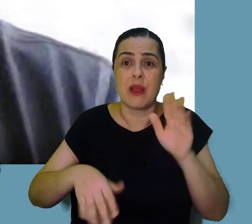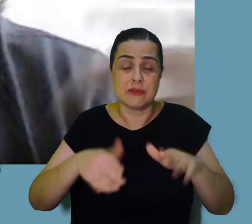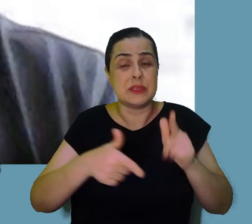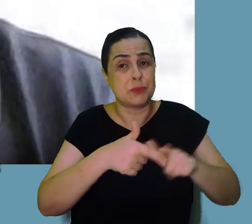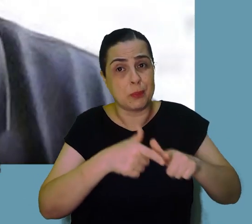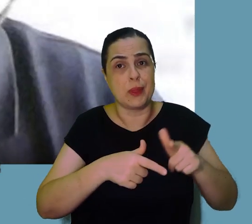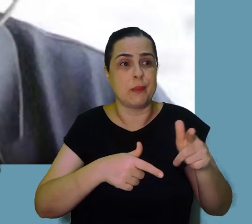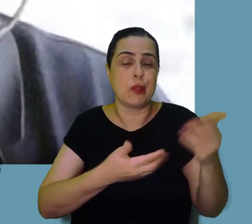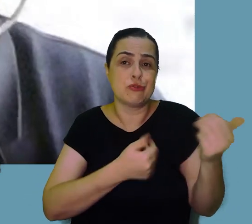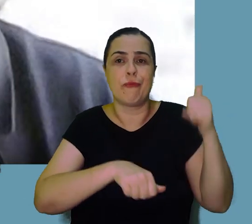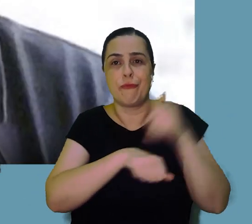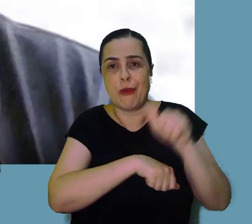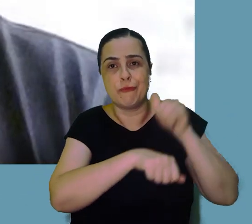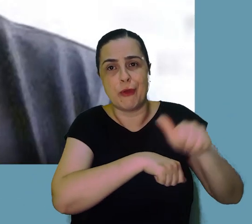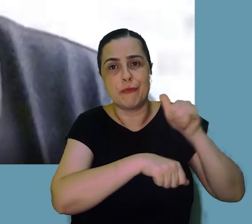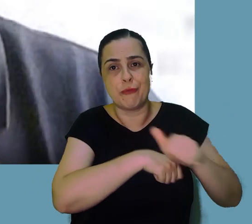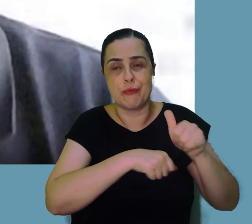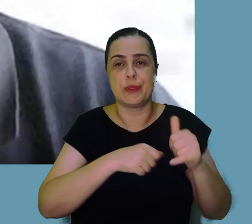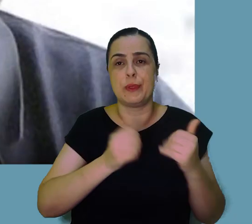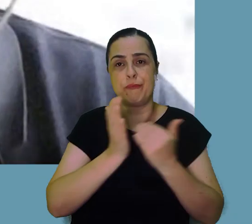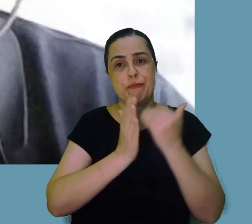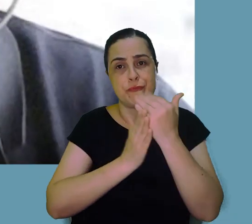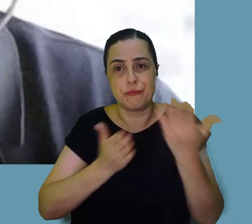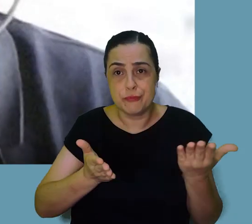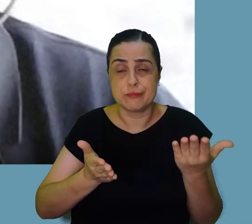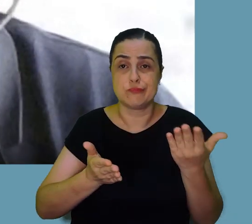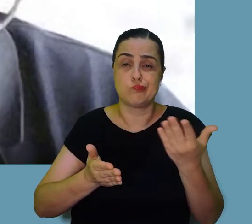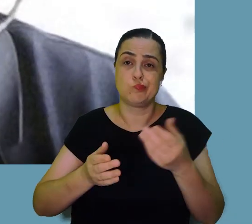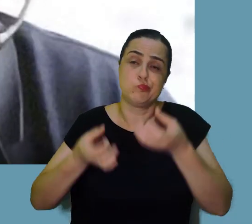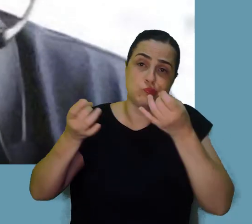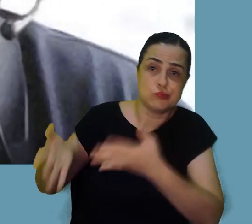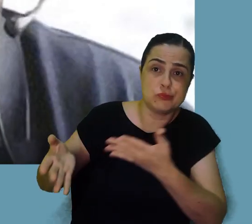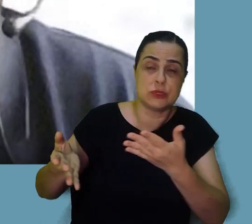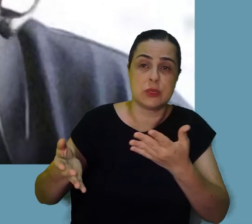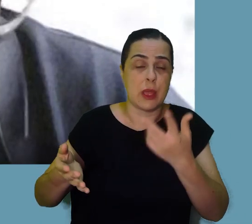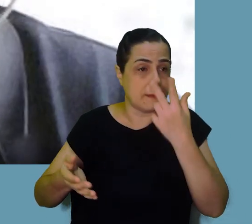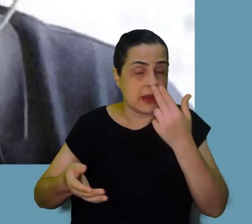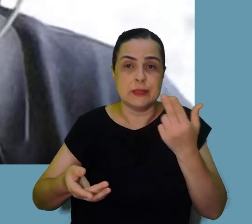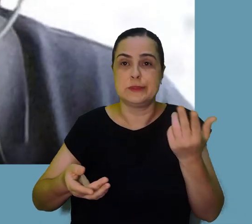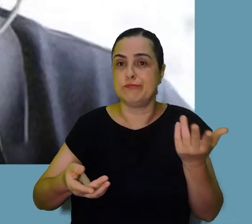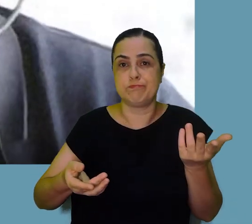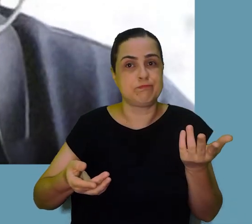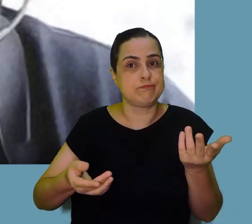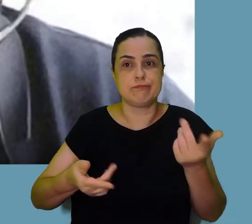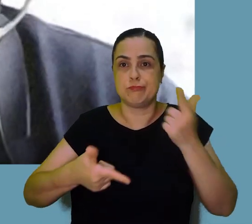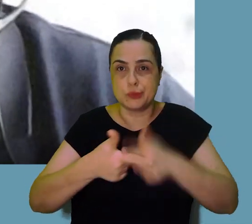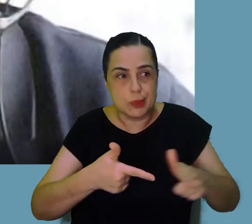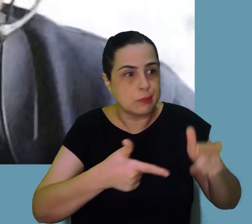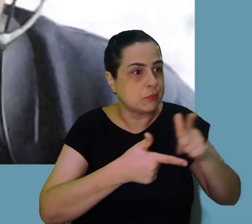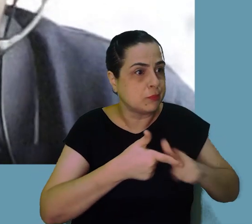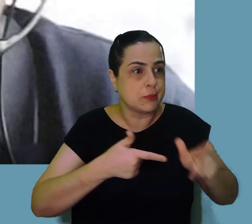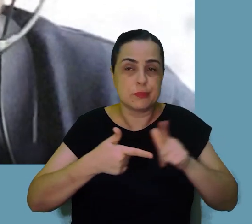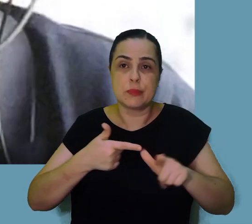algumas vagas que não são ocupadas, e a sociedade continua dando voltas atrás de si com as periferias cheias de mão de